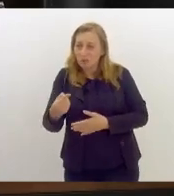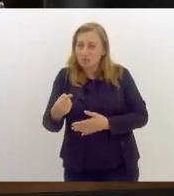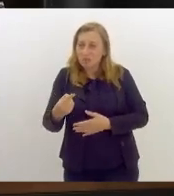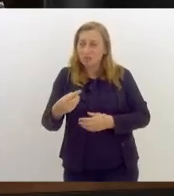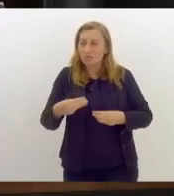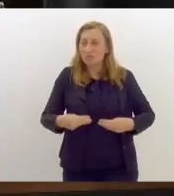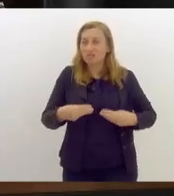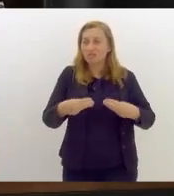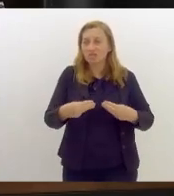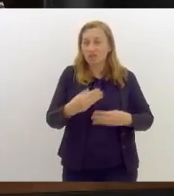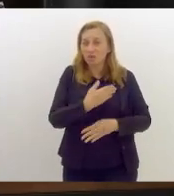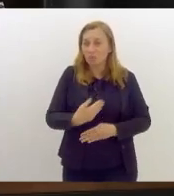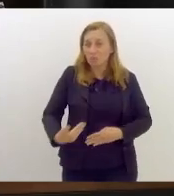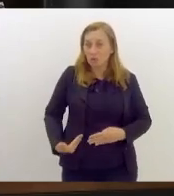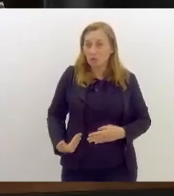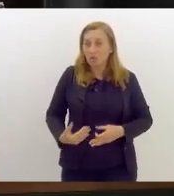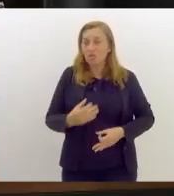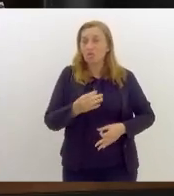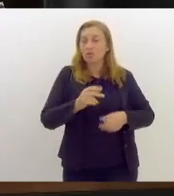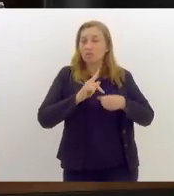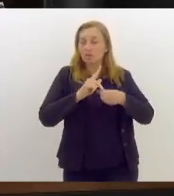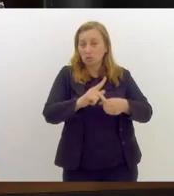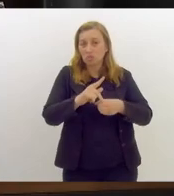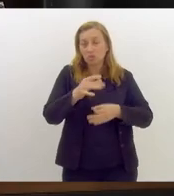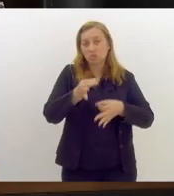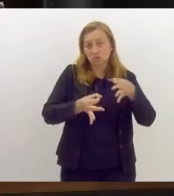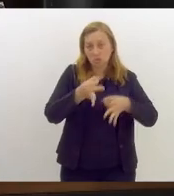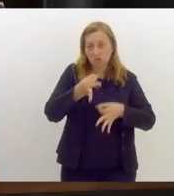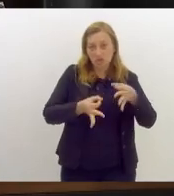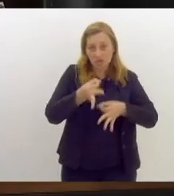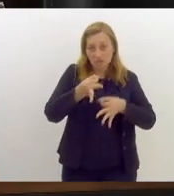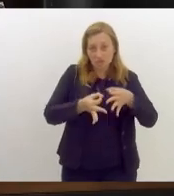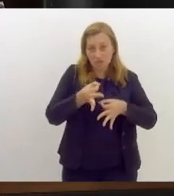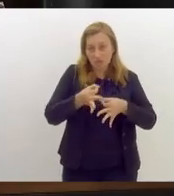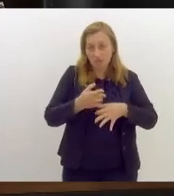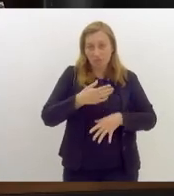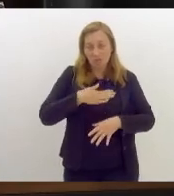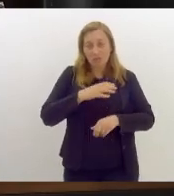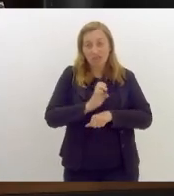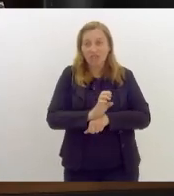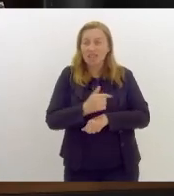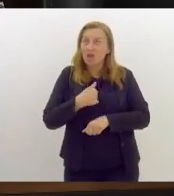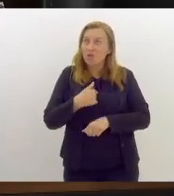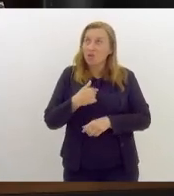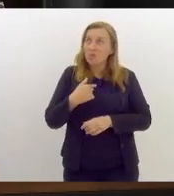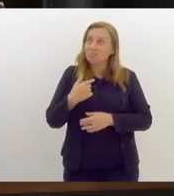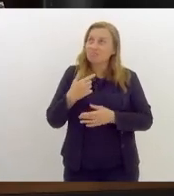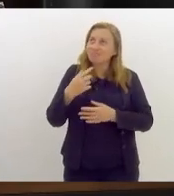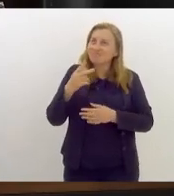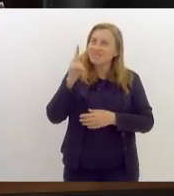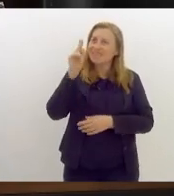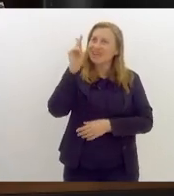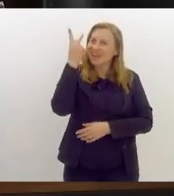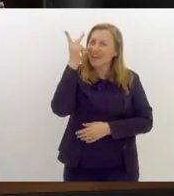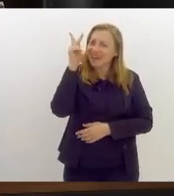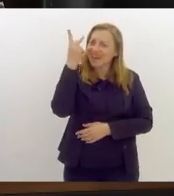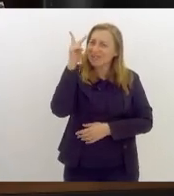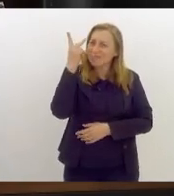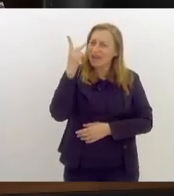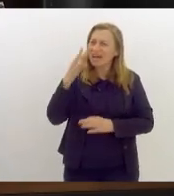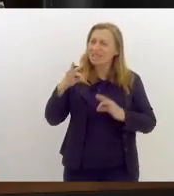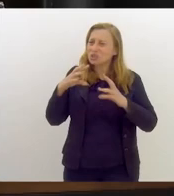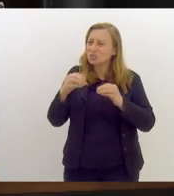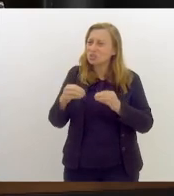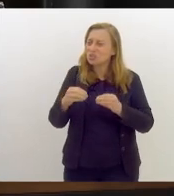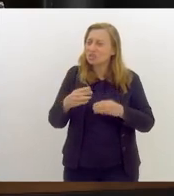Público sendo promotor de justiça e Procurador de Justiça no meu estado e aí eu comecei a rememorar todo aquele período